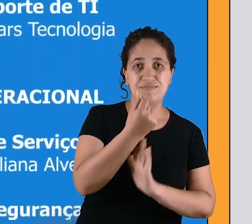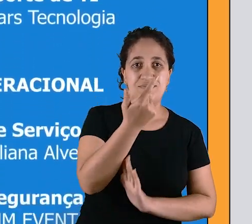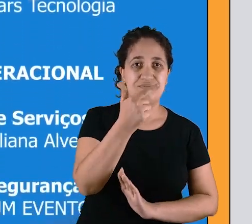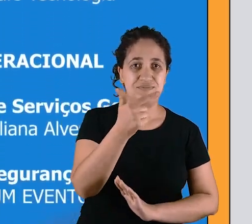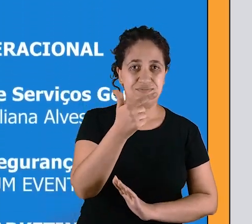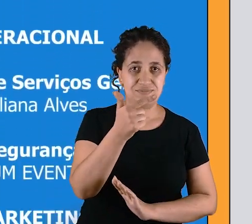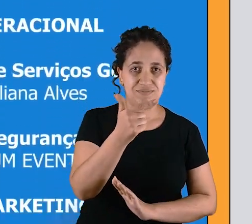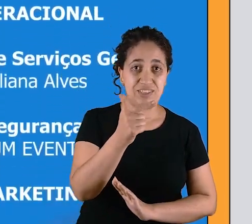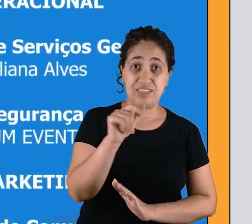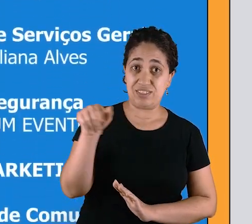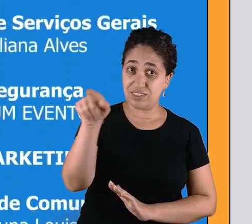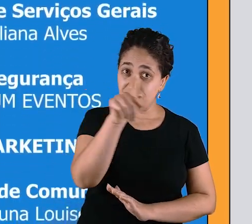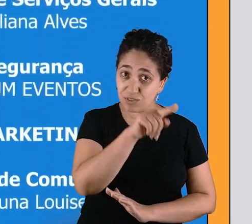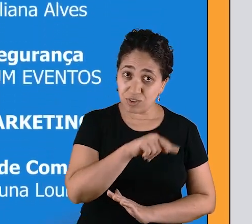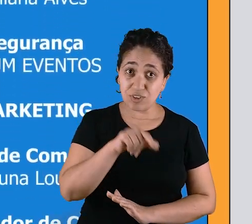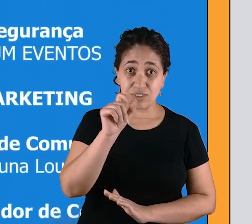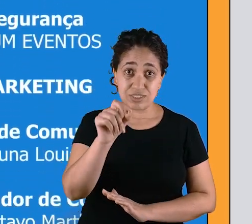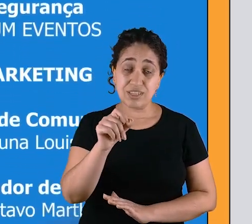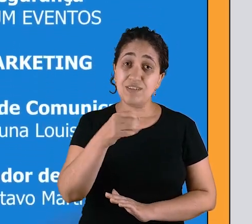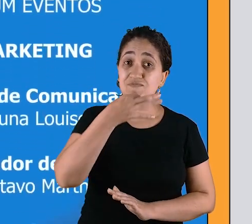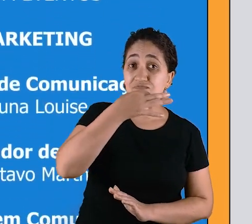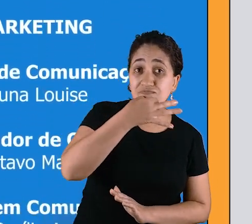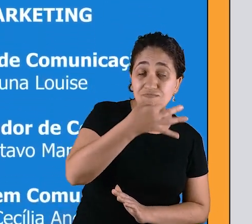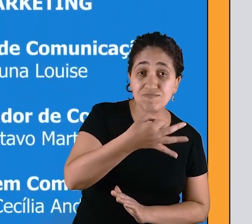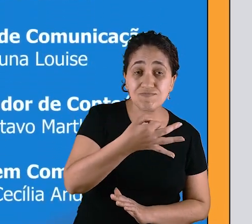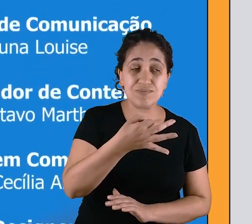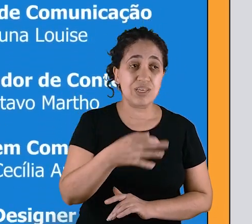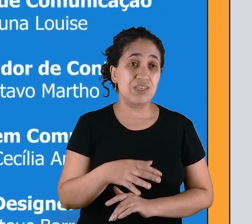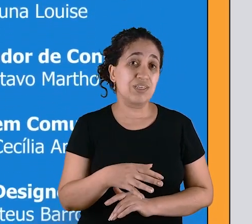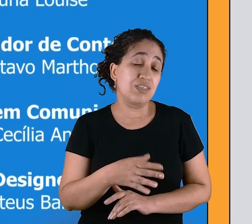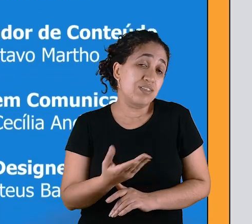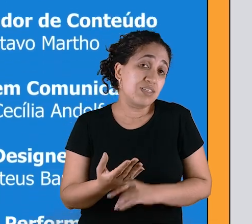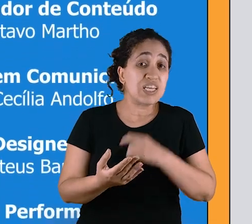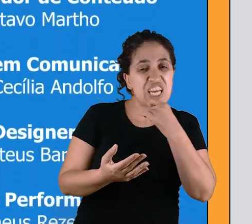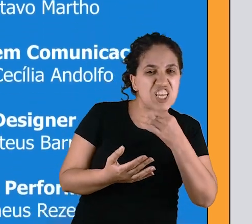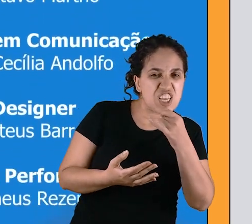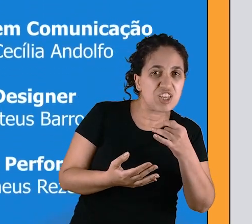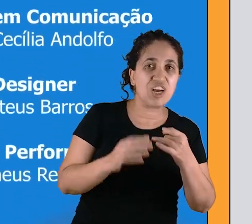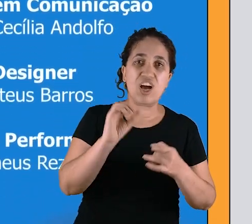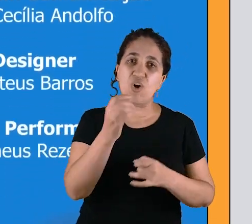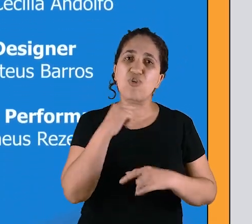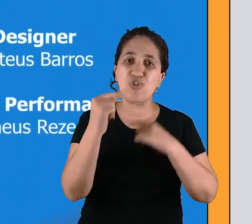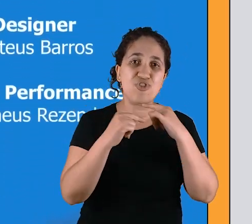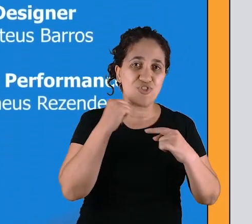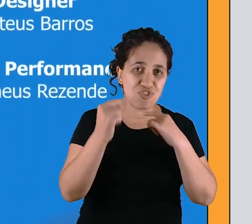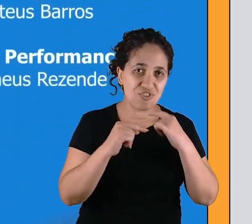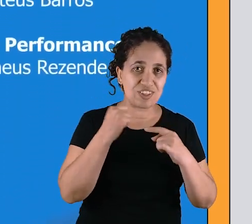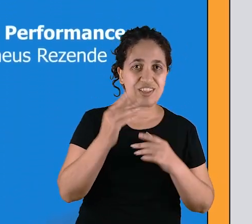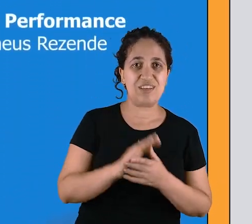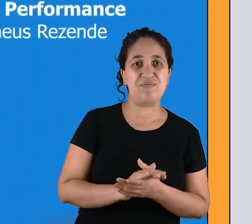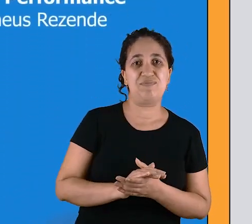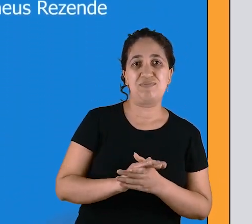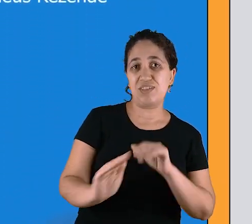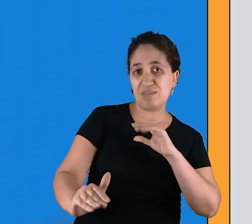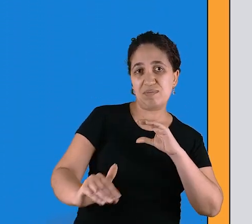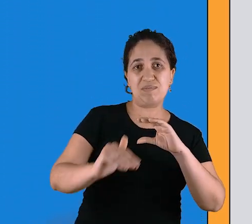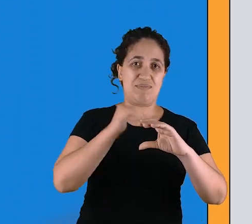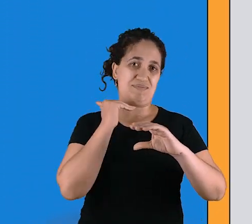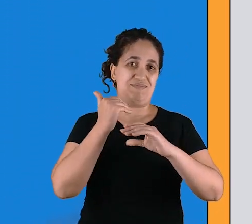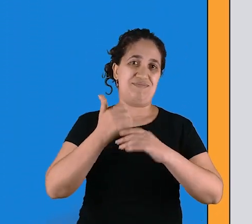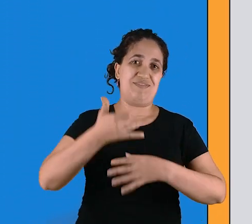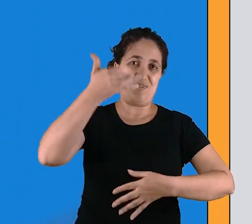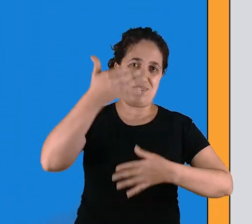fins lucrativos, e se você tiver alguma sugestão ou crítica ou dúvida, nos